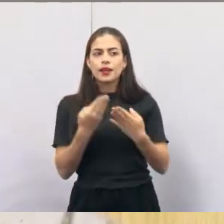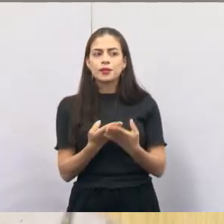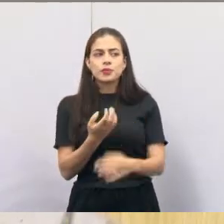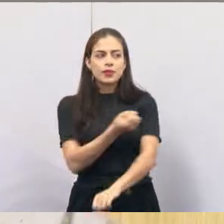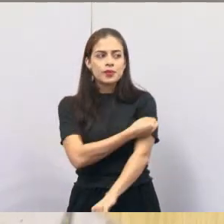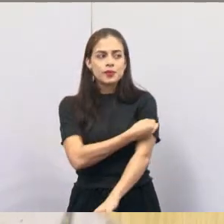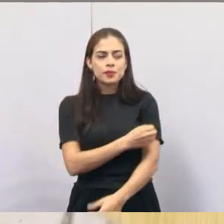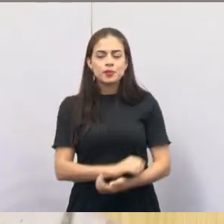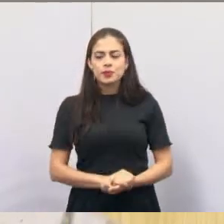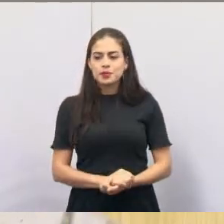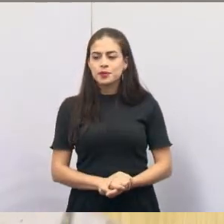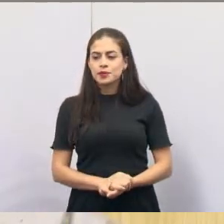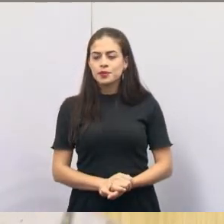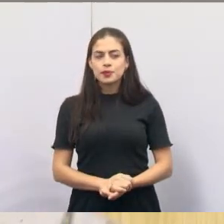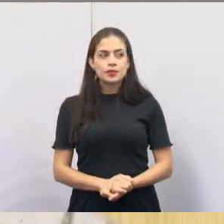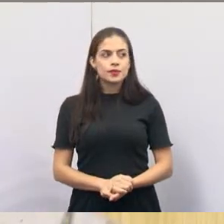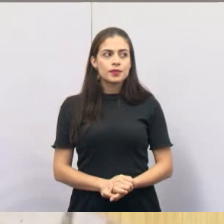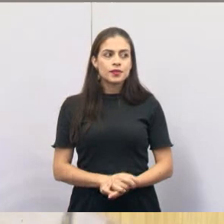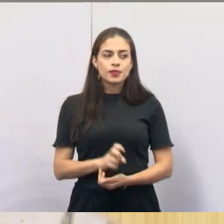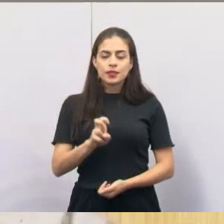Requerimento número